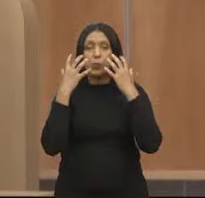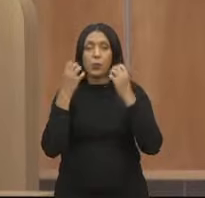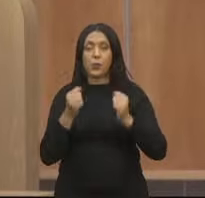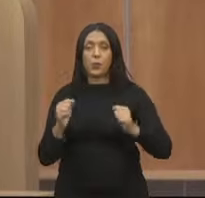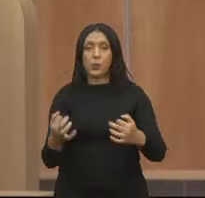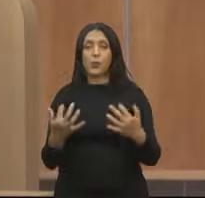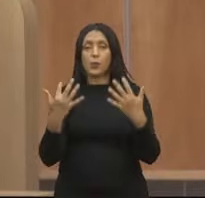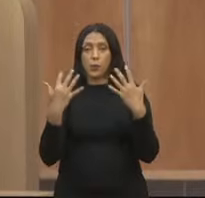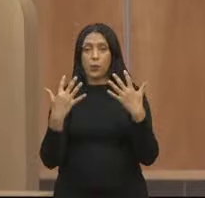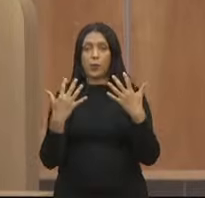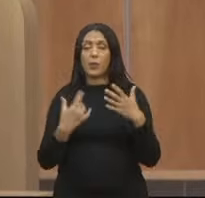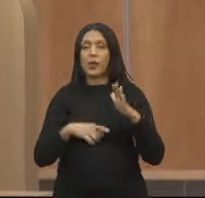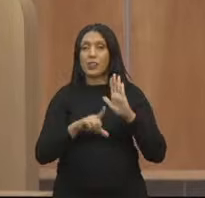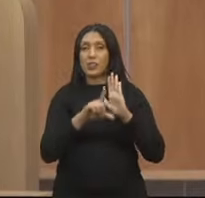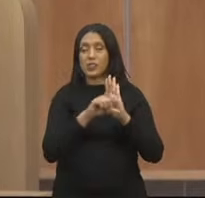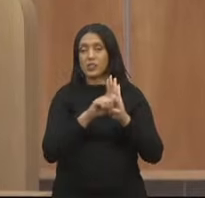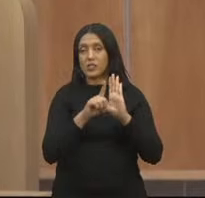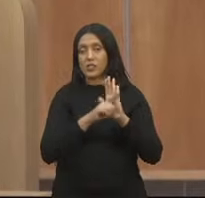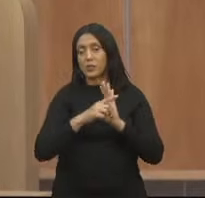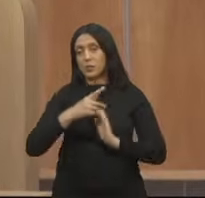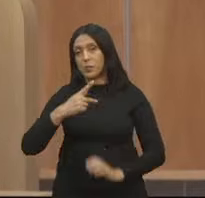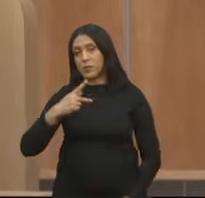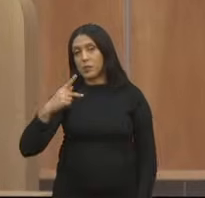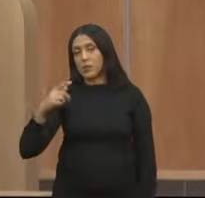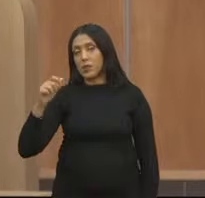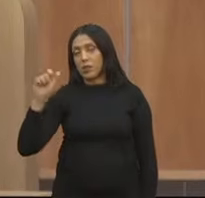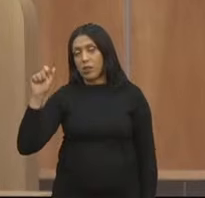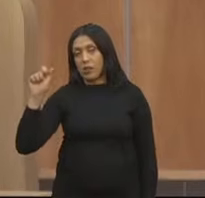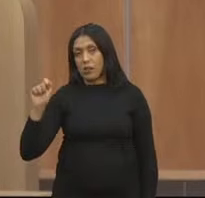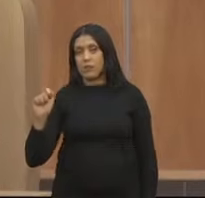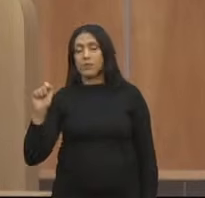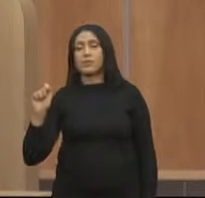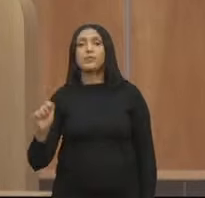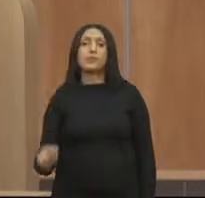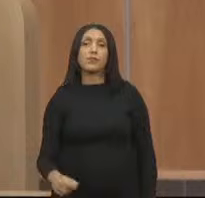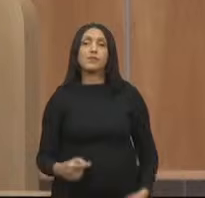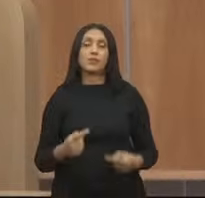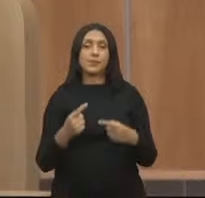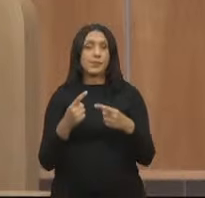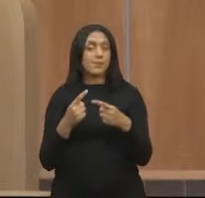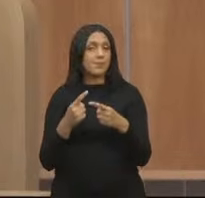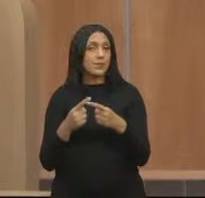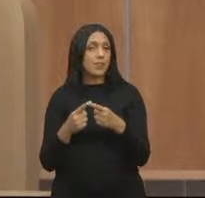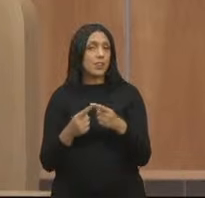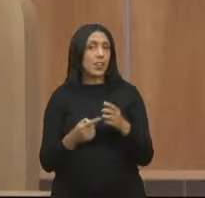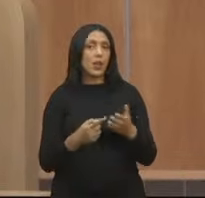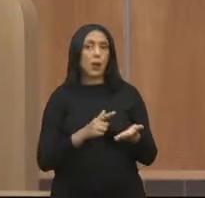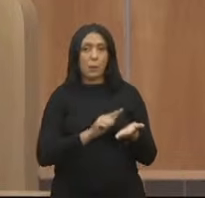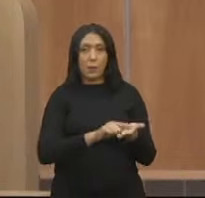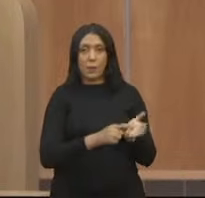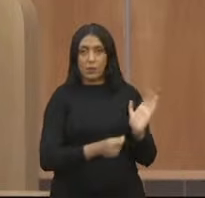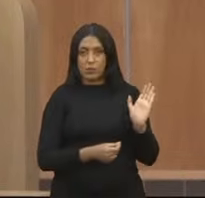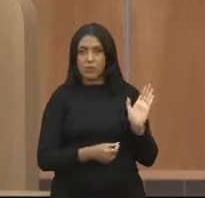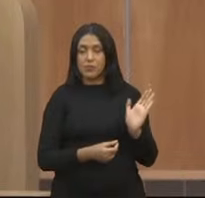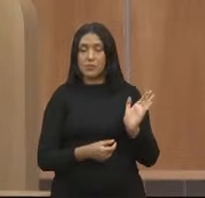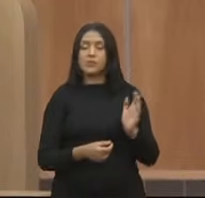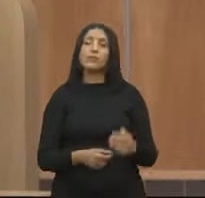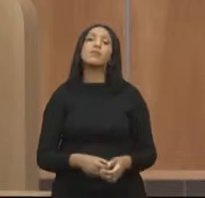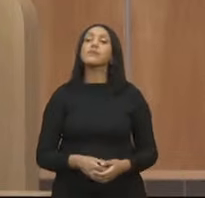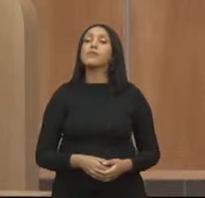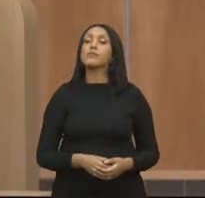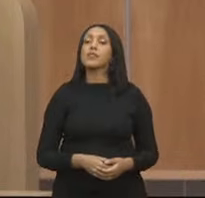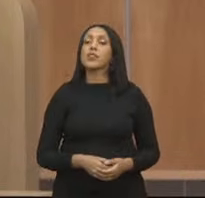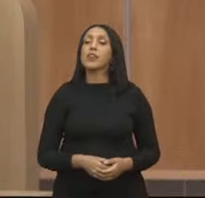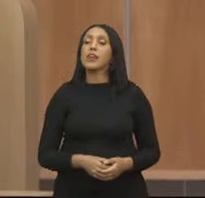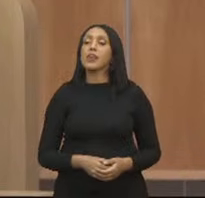do PPA, que é o plano plurianual, como eu disse. Por quê? As peças orçamentárias, elas se comunicam, elas têm